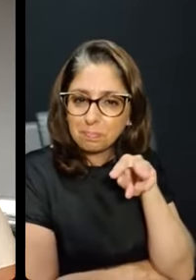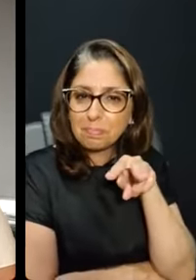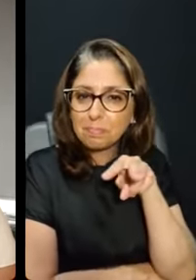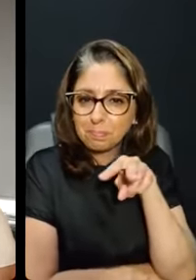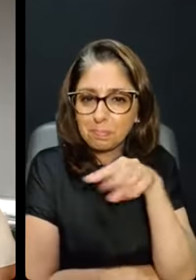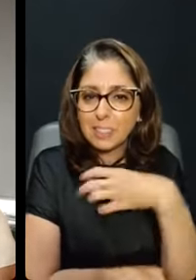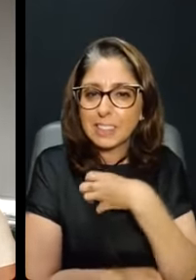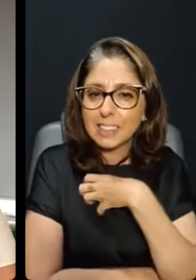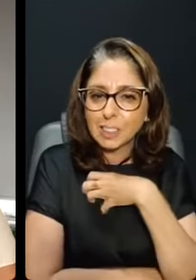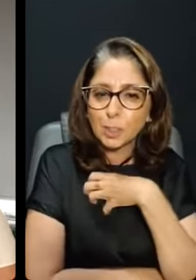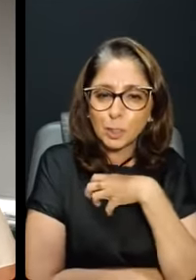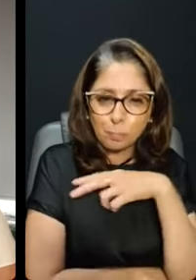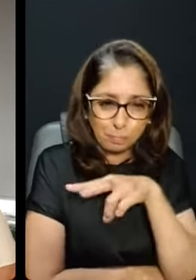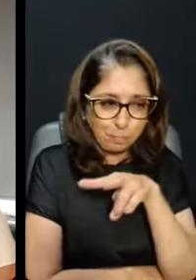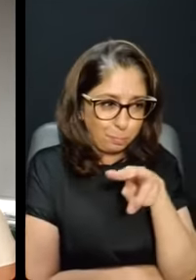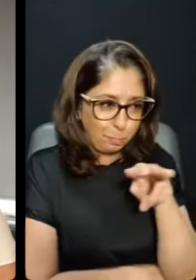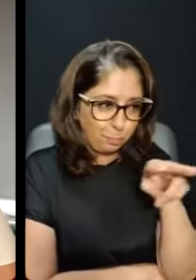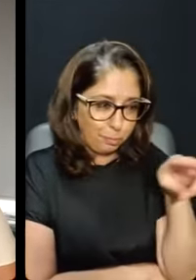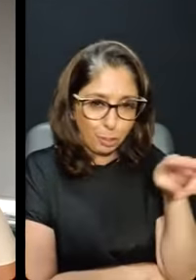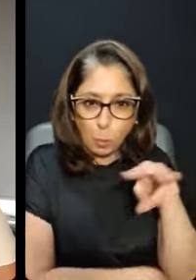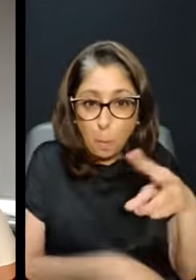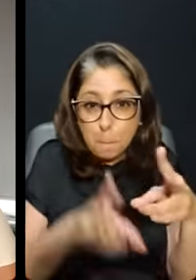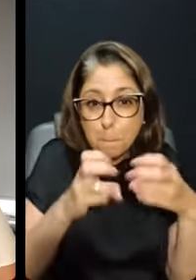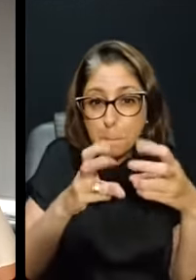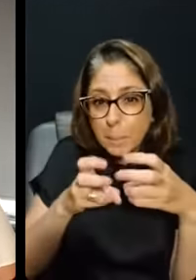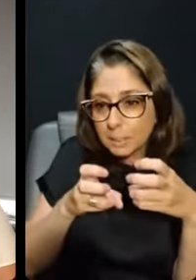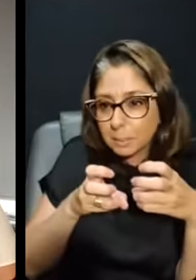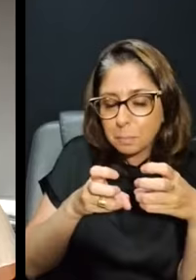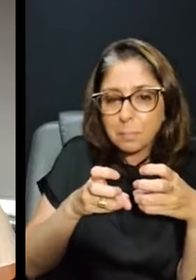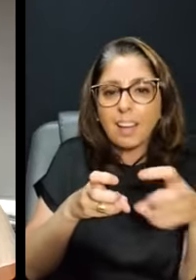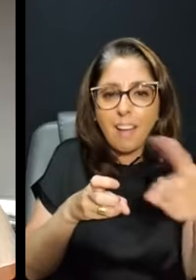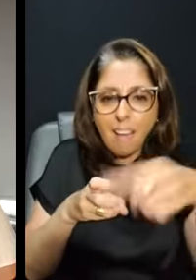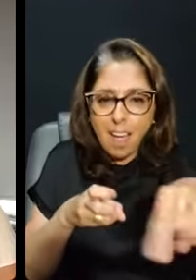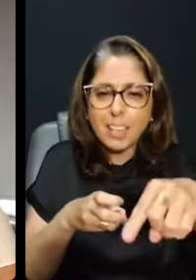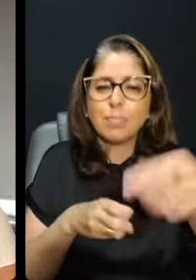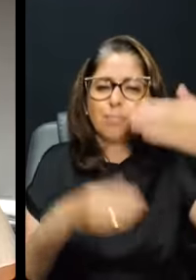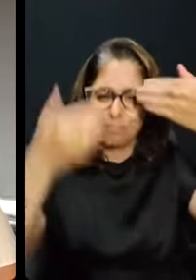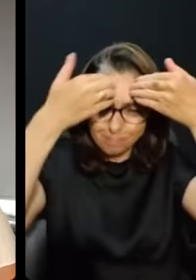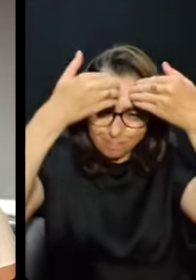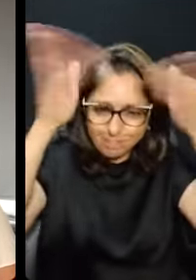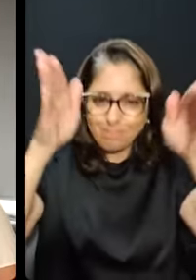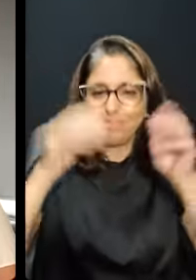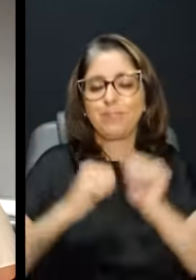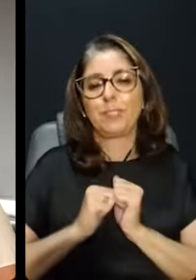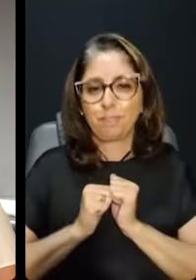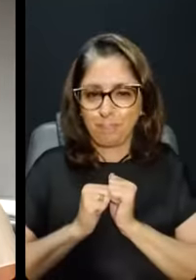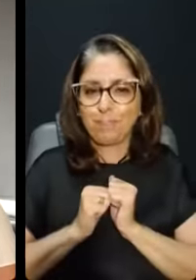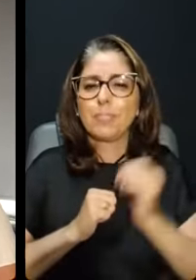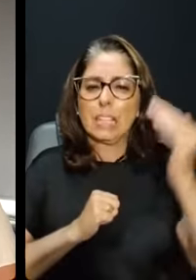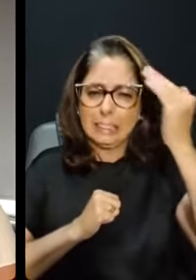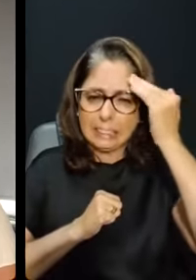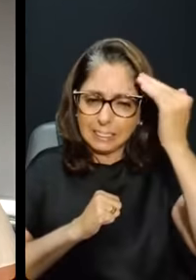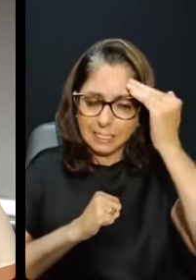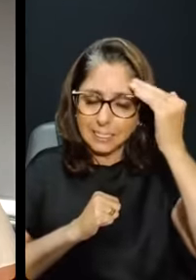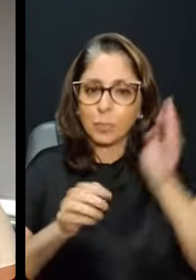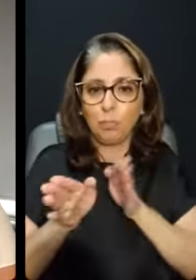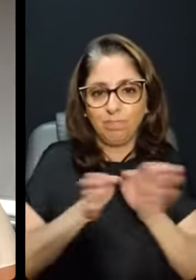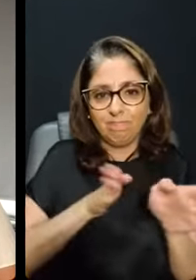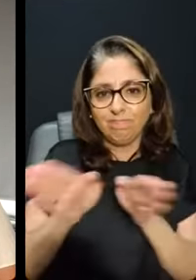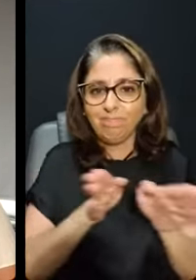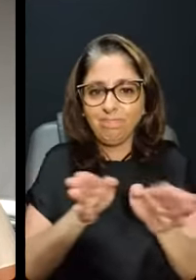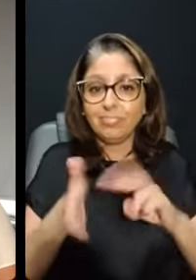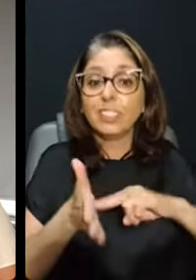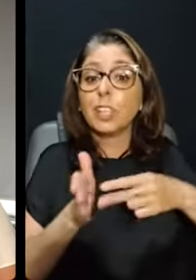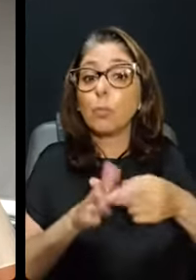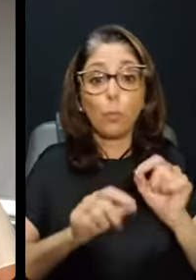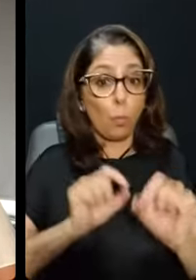argamassa, fazendo um rejunte, botando uma pedra, ele entendeu que ele era responsável entre fazer o acessível ou fazer o não